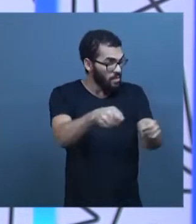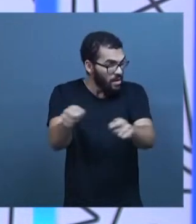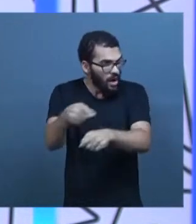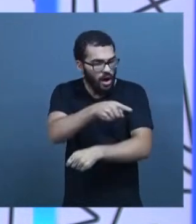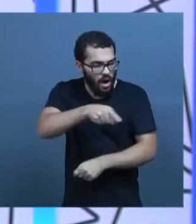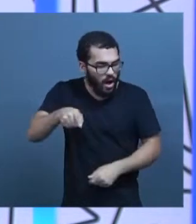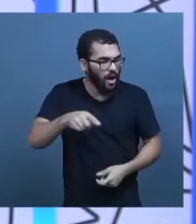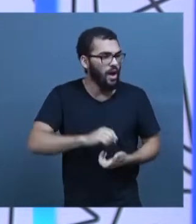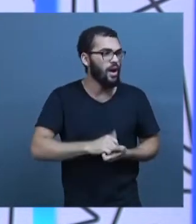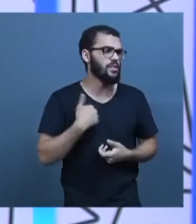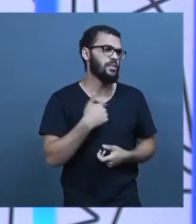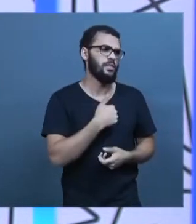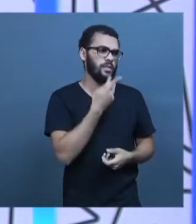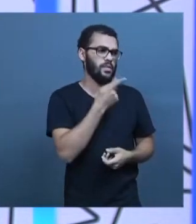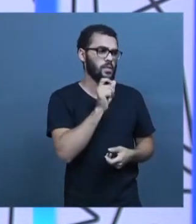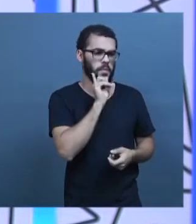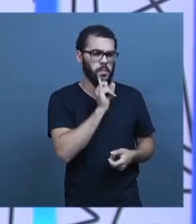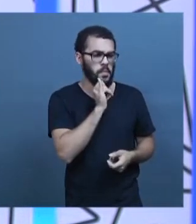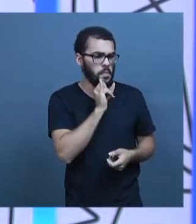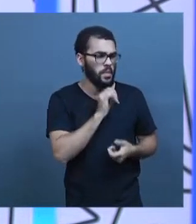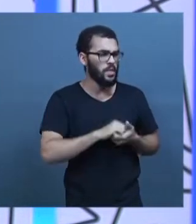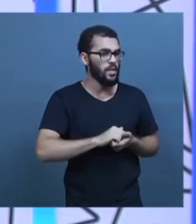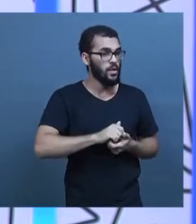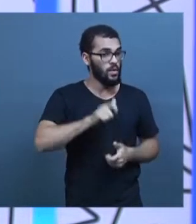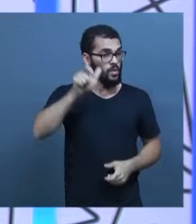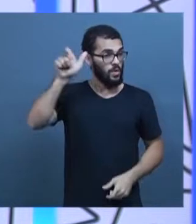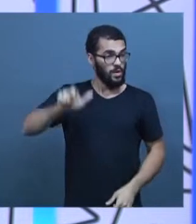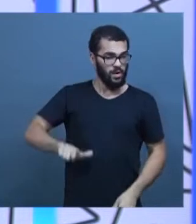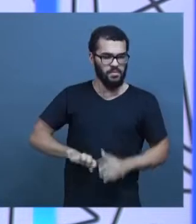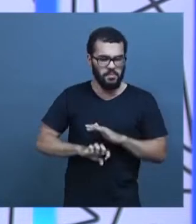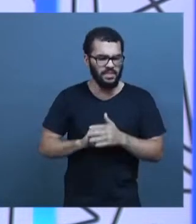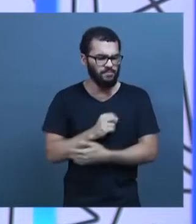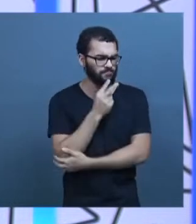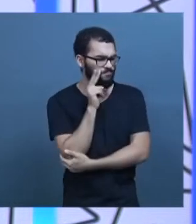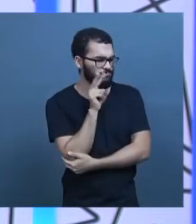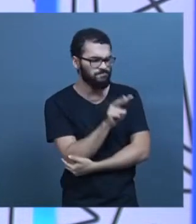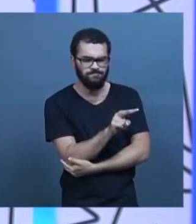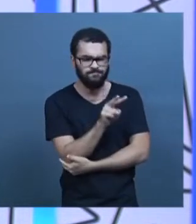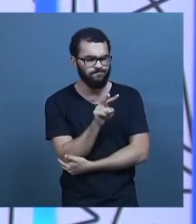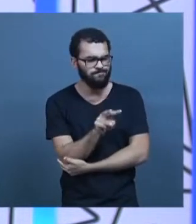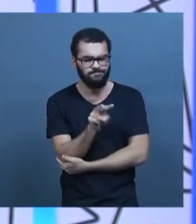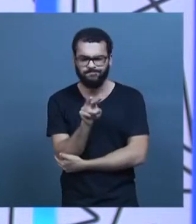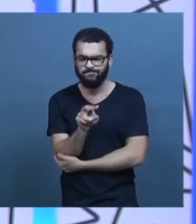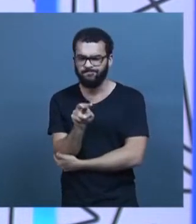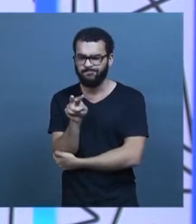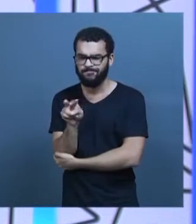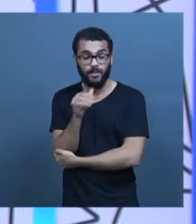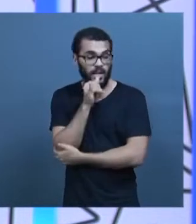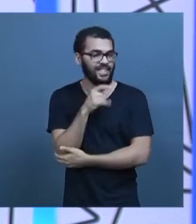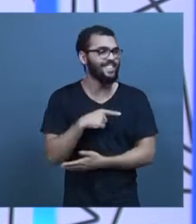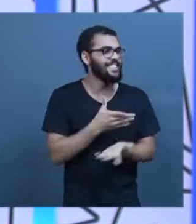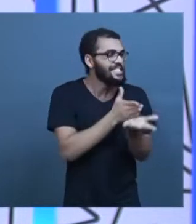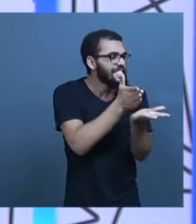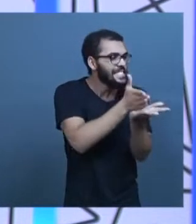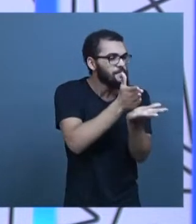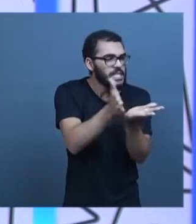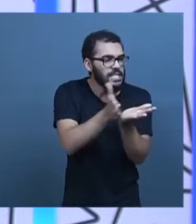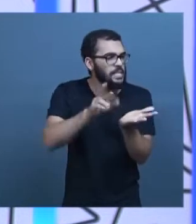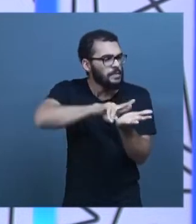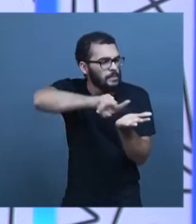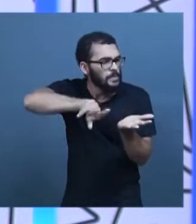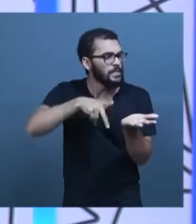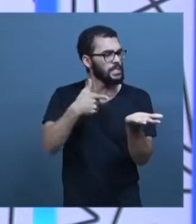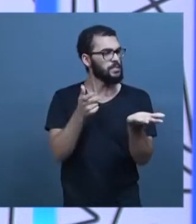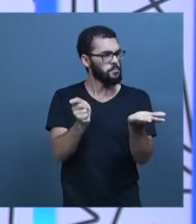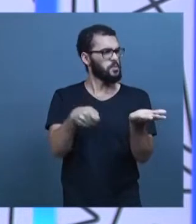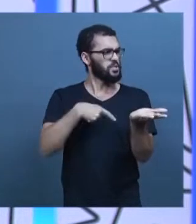o empresário faça toda essa análise. Possibilidades em diversos segmentos, inclusive fatores que